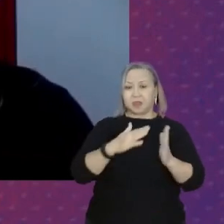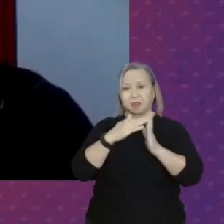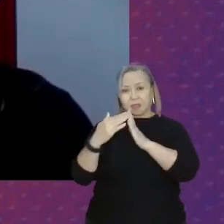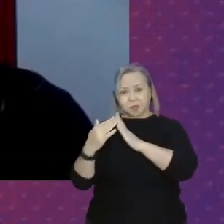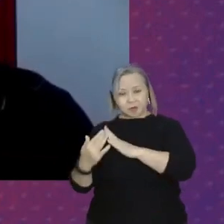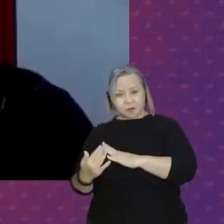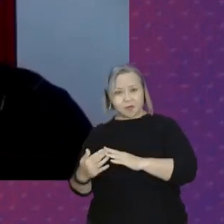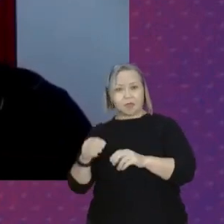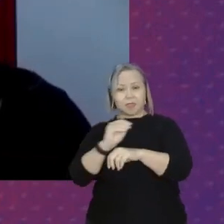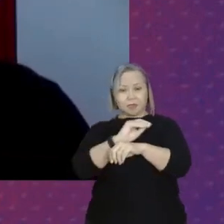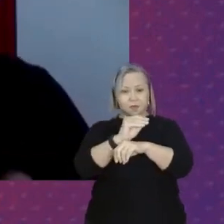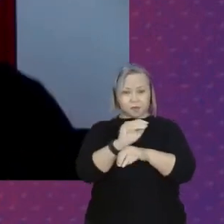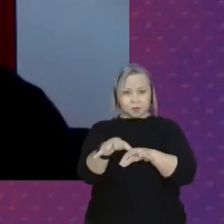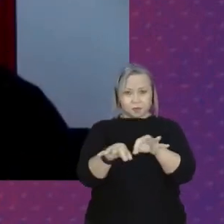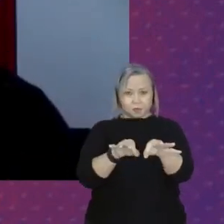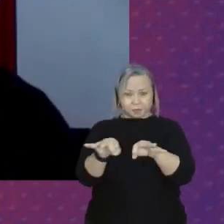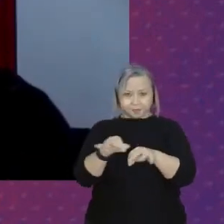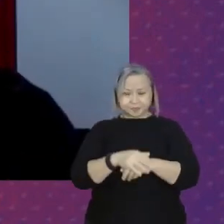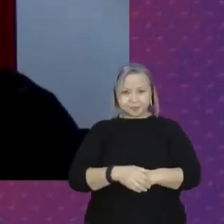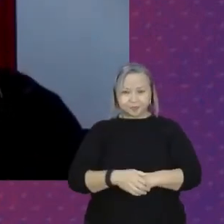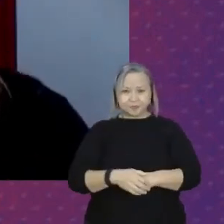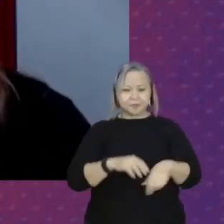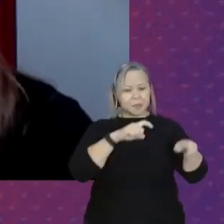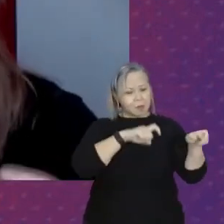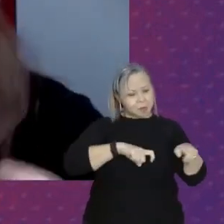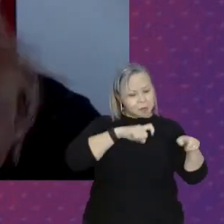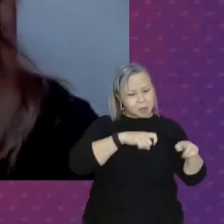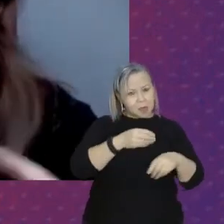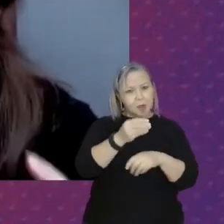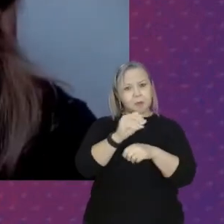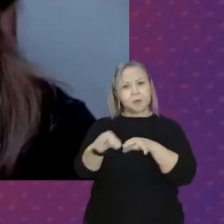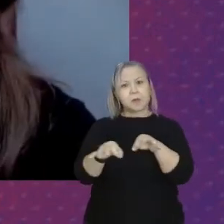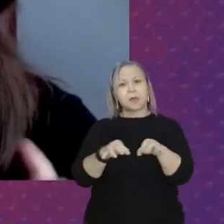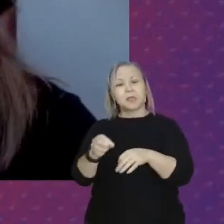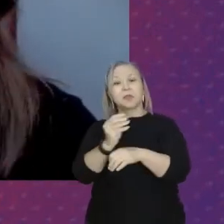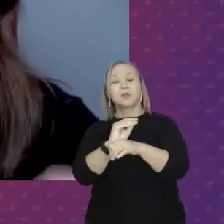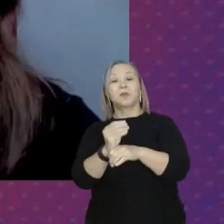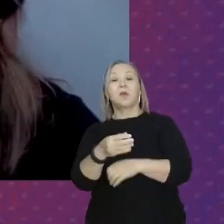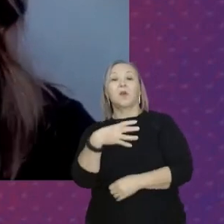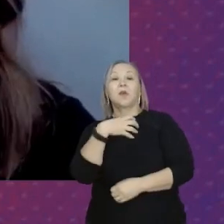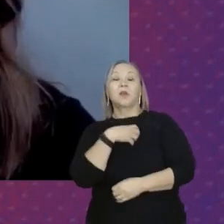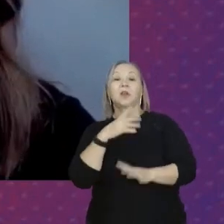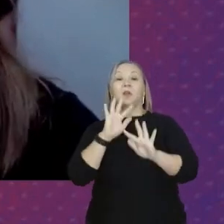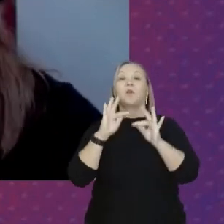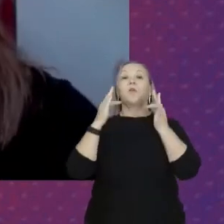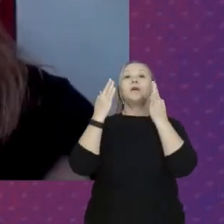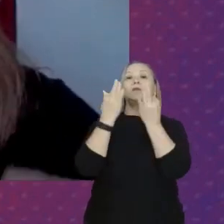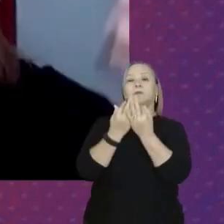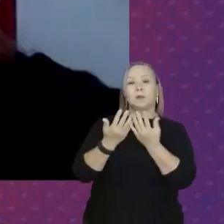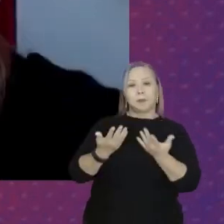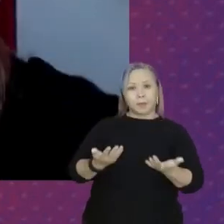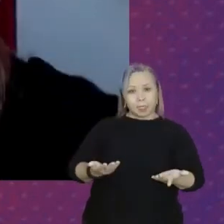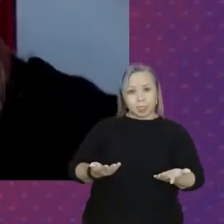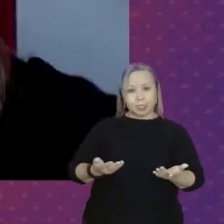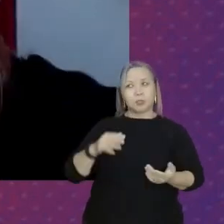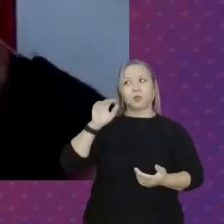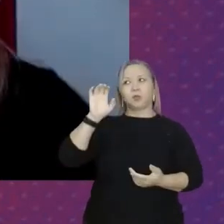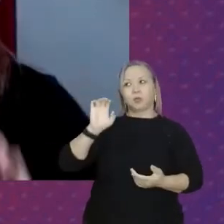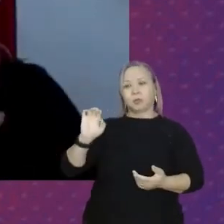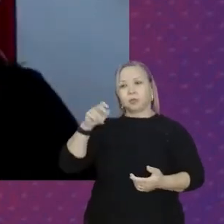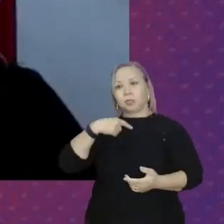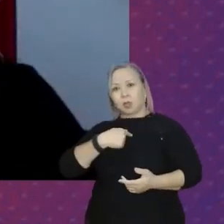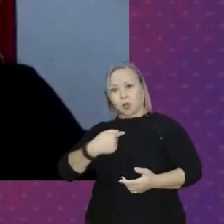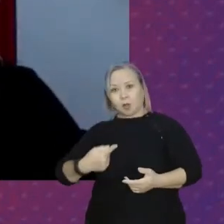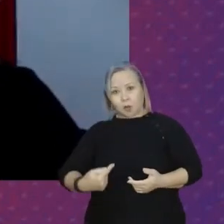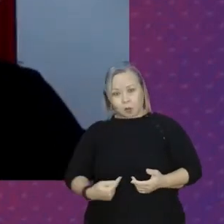como estão no campo organizando o cuidado. Então, a forma como as famílias, o Estado e